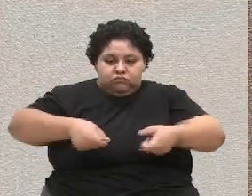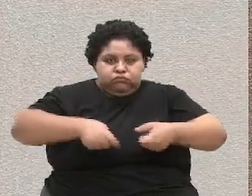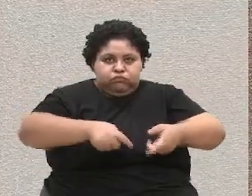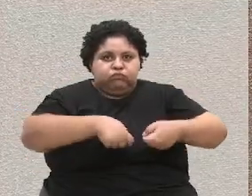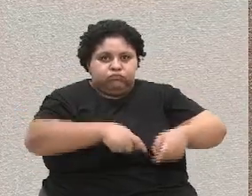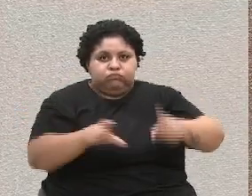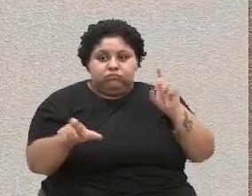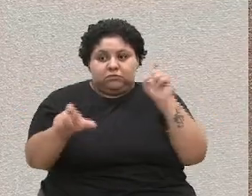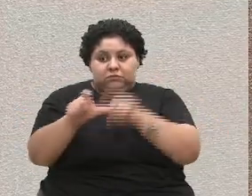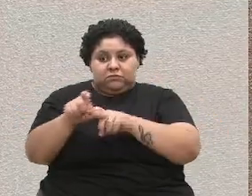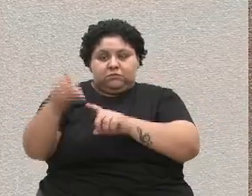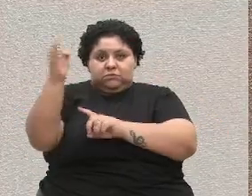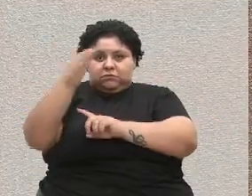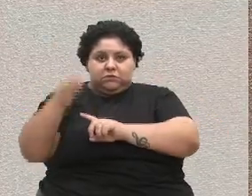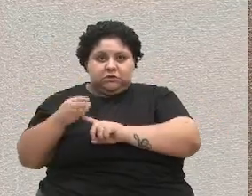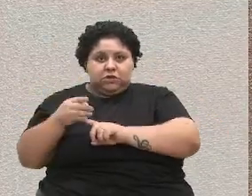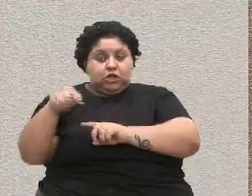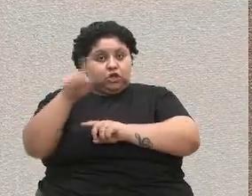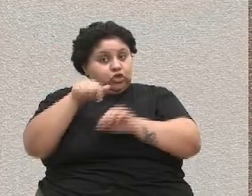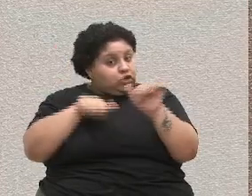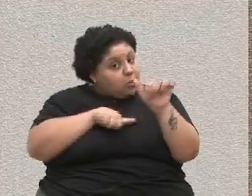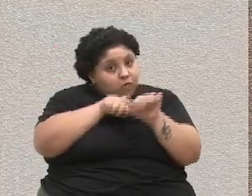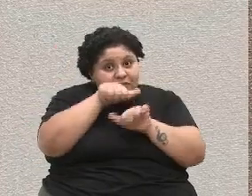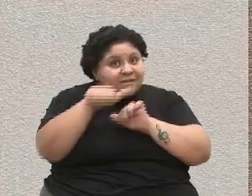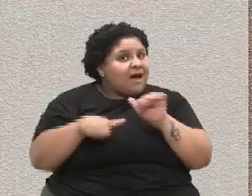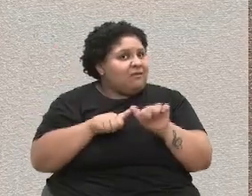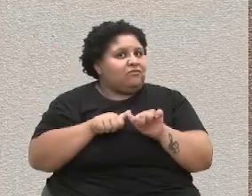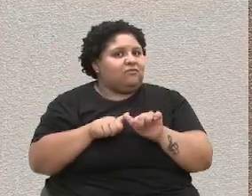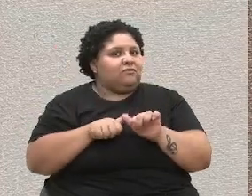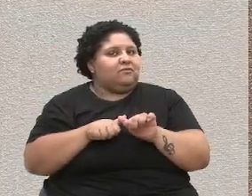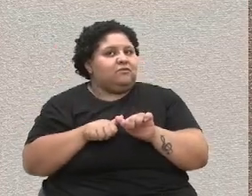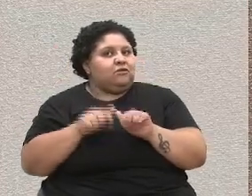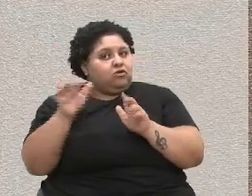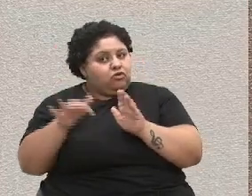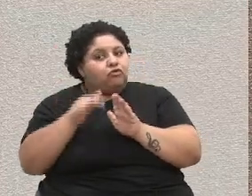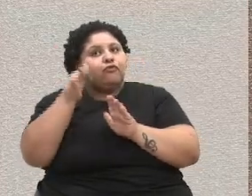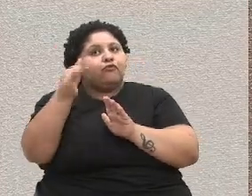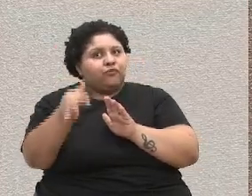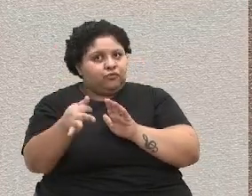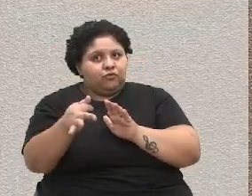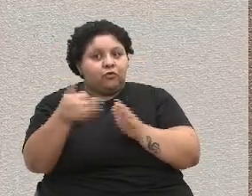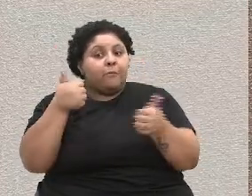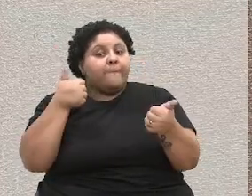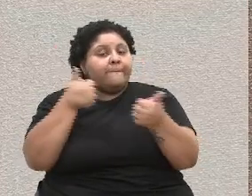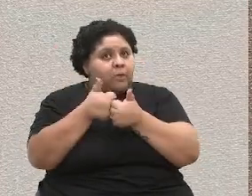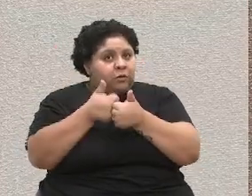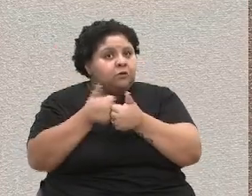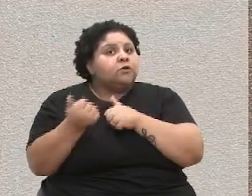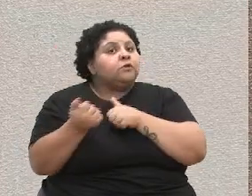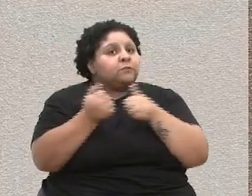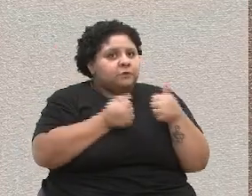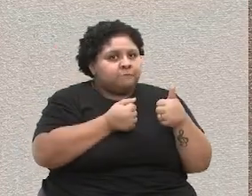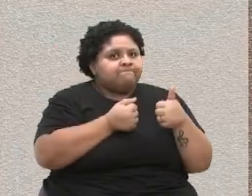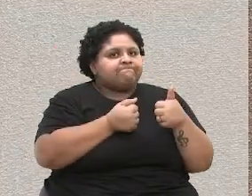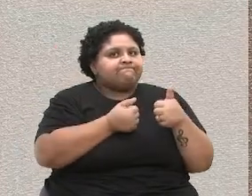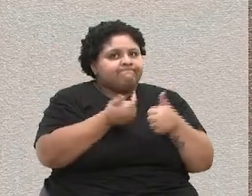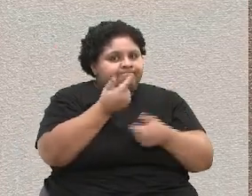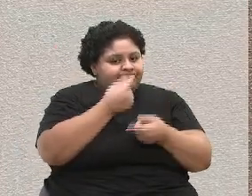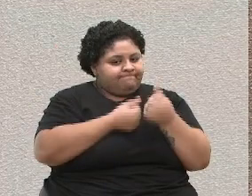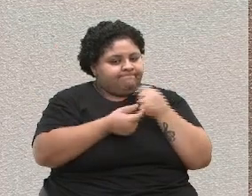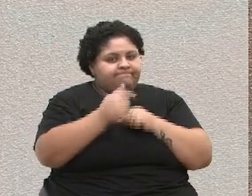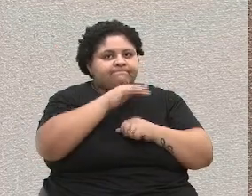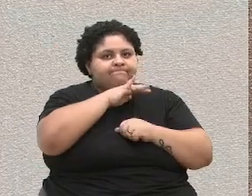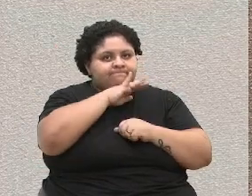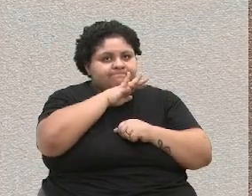endividamento do Brasil. Se nós não virarmos esse jogo, logo, realmente, como todo mundo fala, podemos virar aí uma economia ruim.